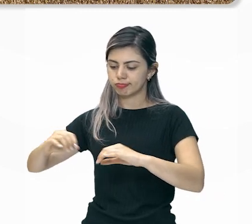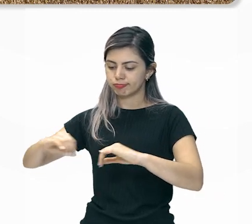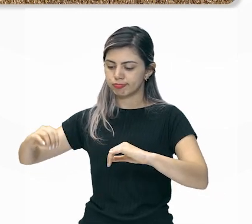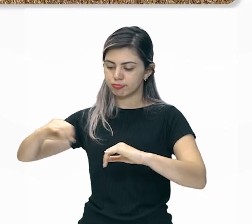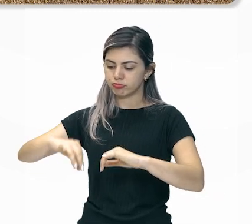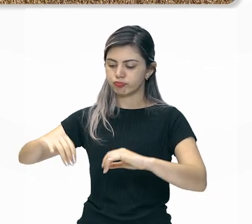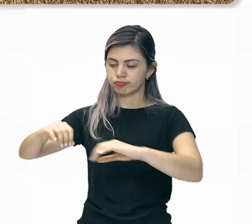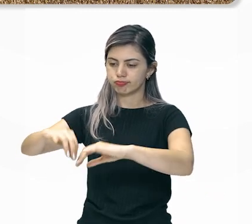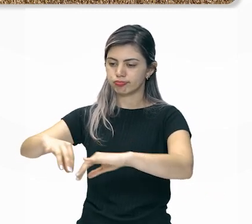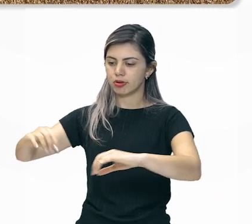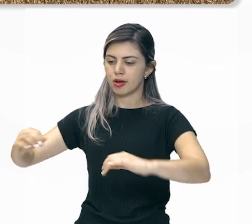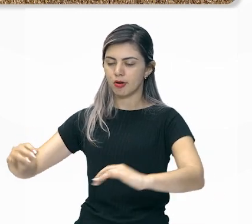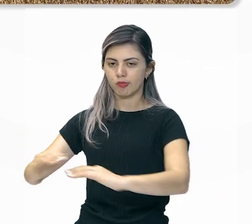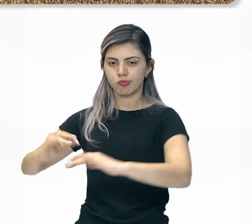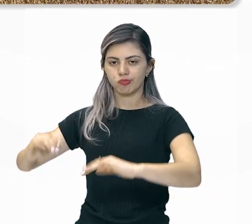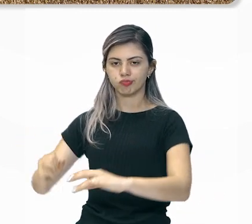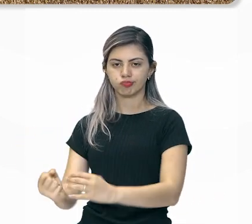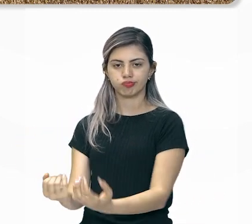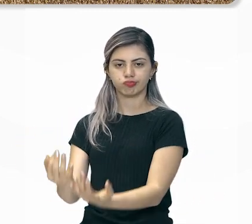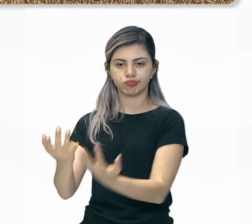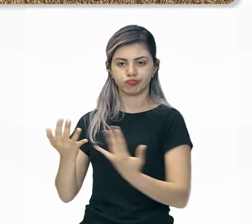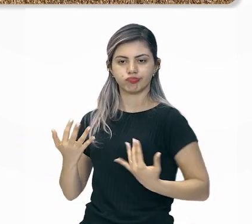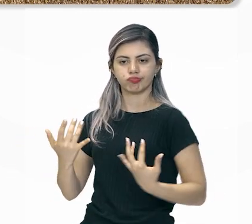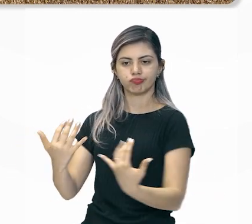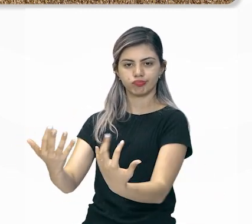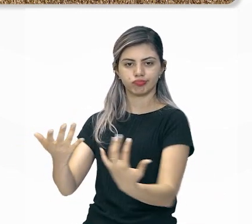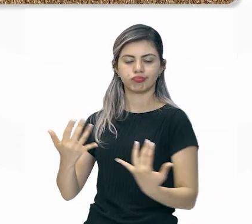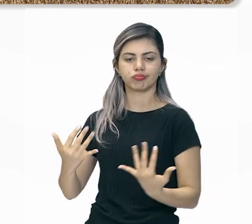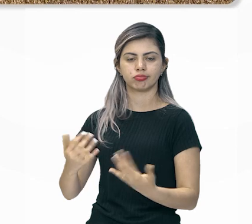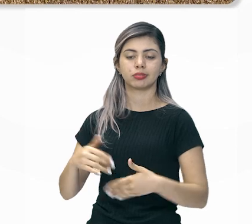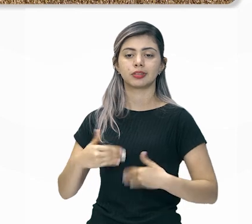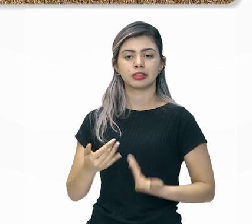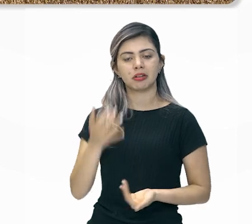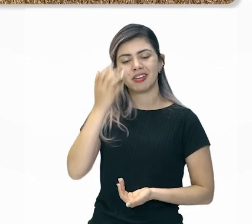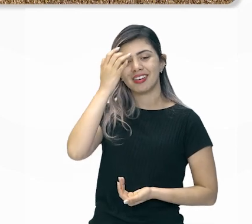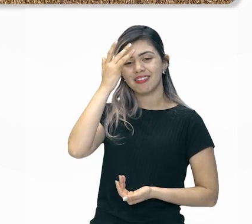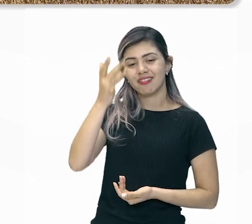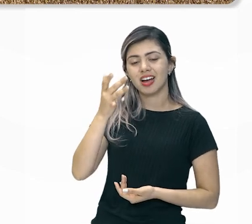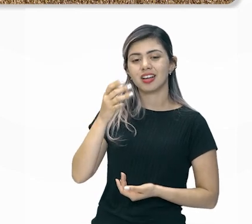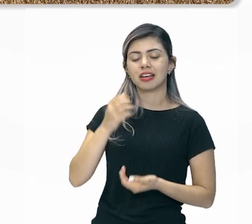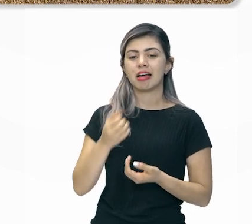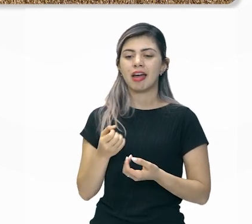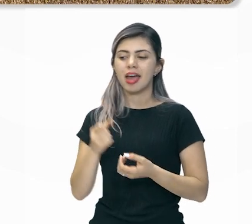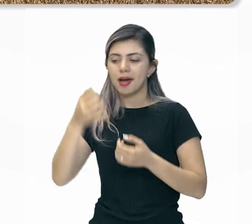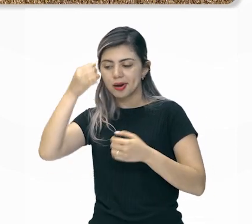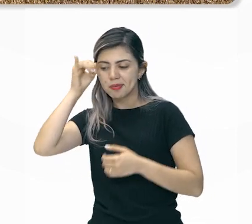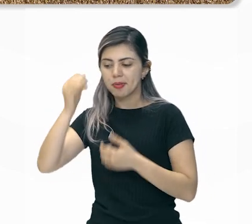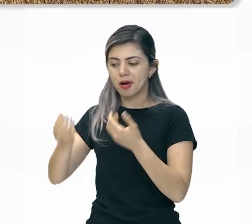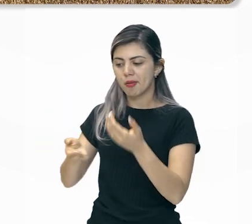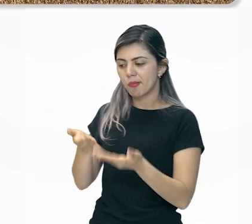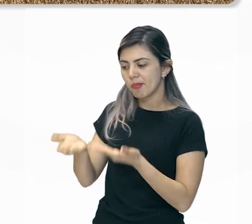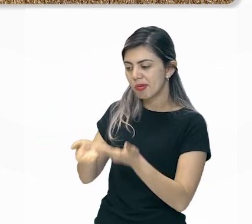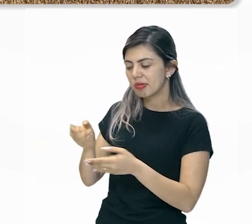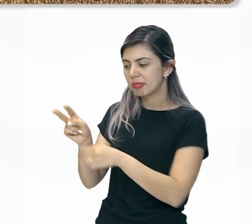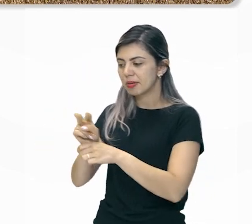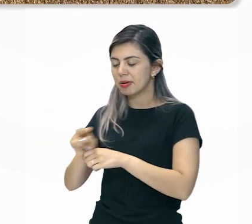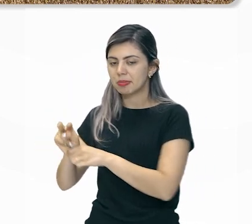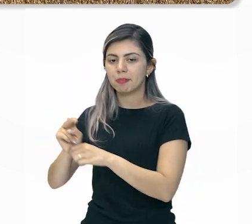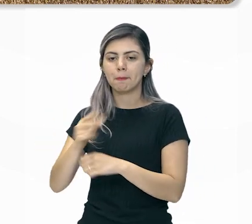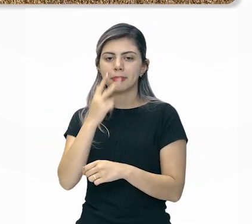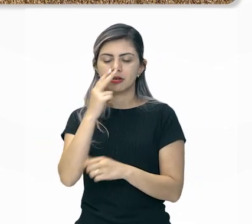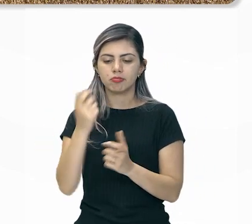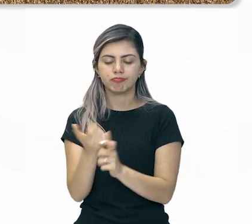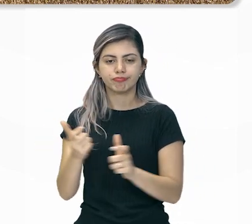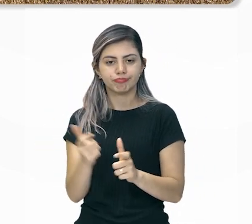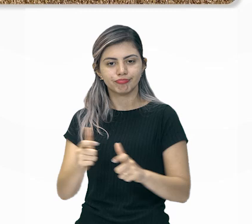todas as condições ali de clima, por exemplo, e isso acaba facilitando os plantios de soja, a criação de gado, isso acaba sendo aumentado